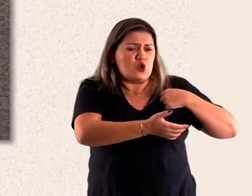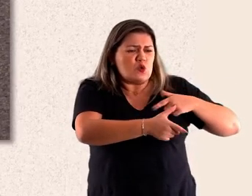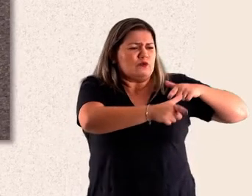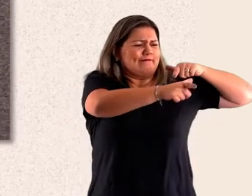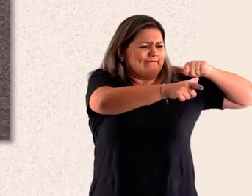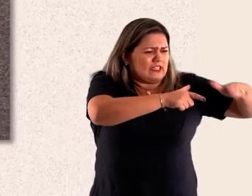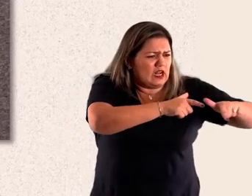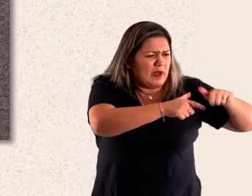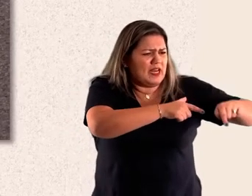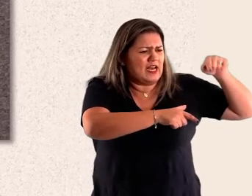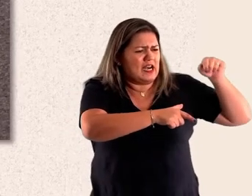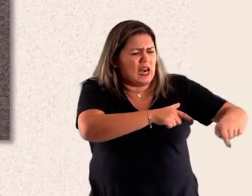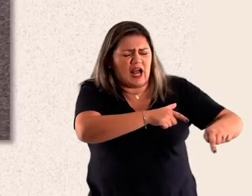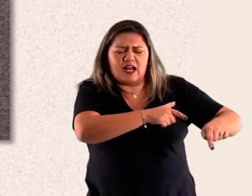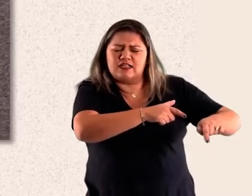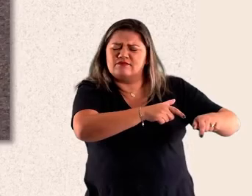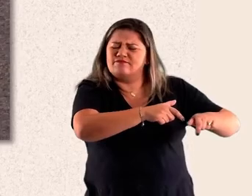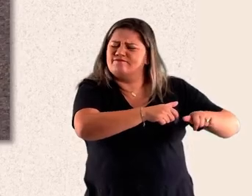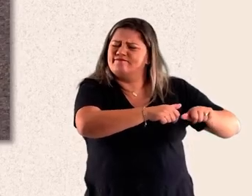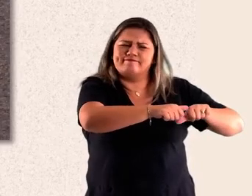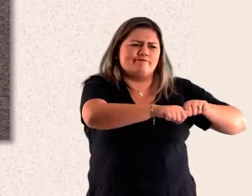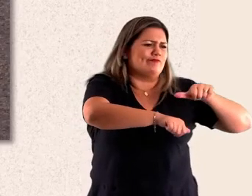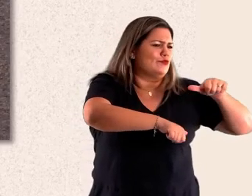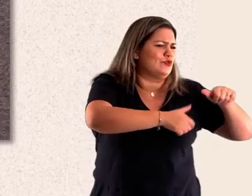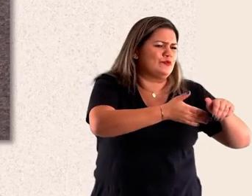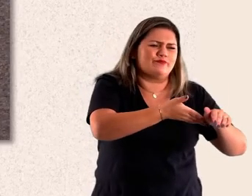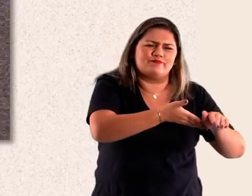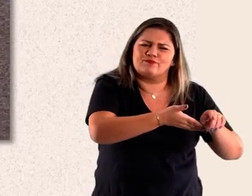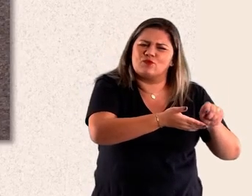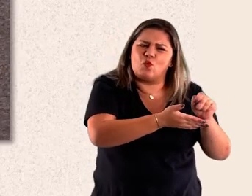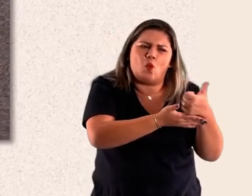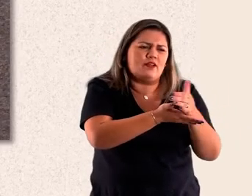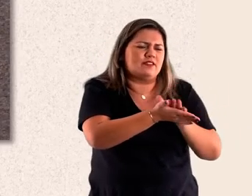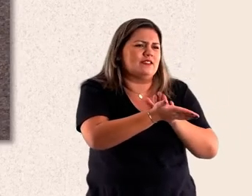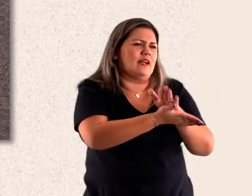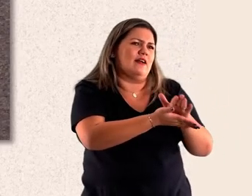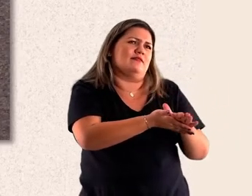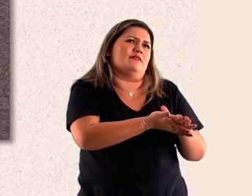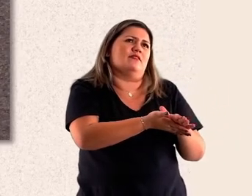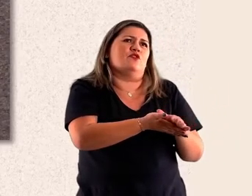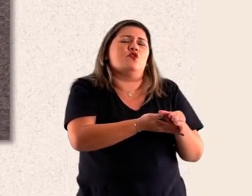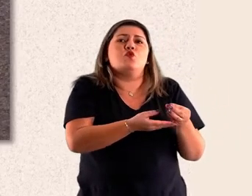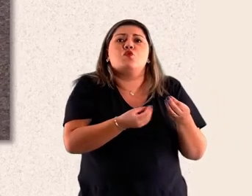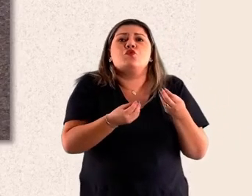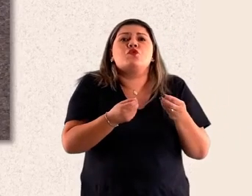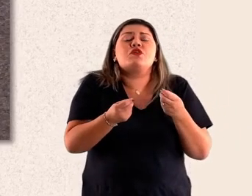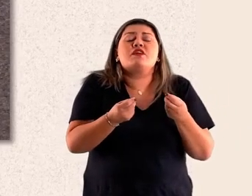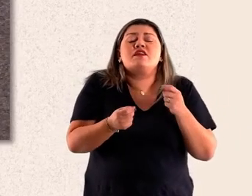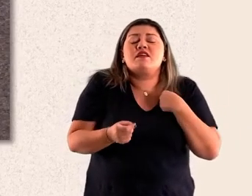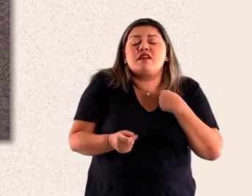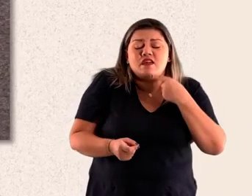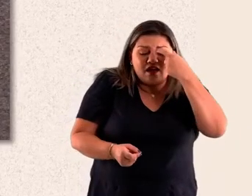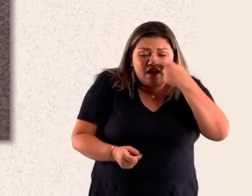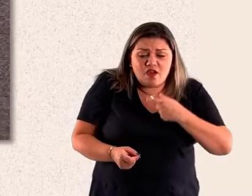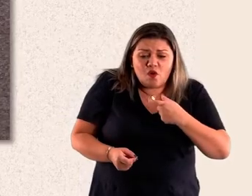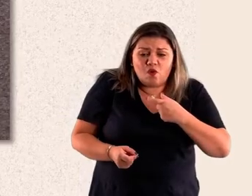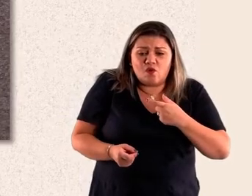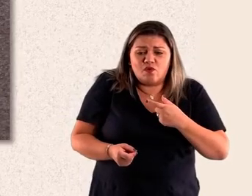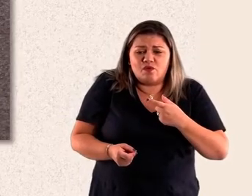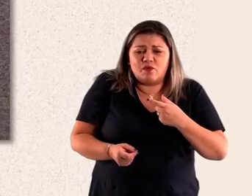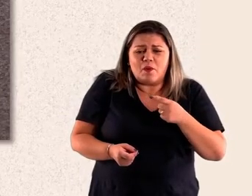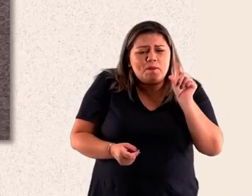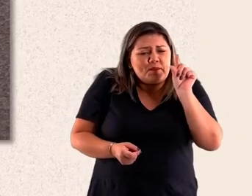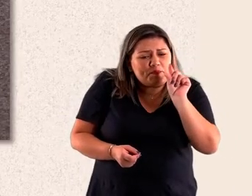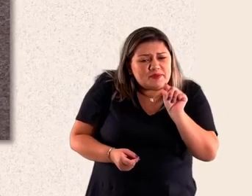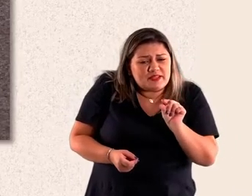me matei e pouca coisa mudou E então quem sou eu a formiguinha no oceano desse